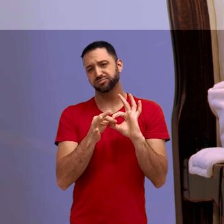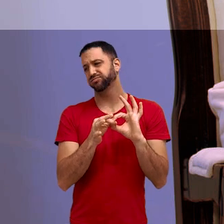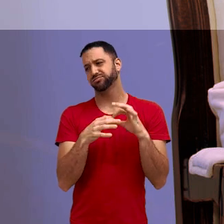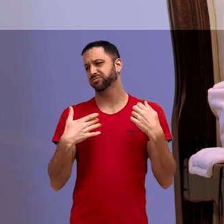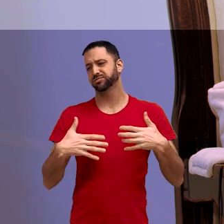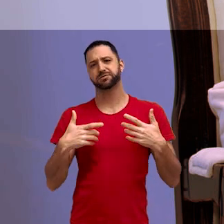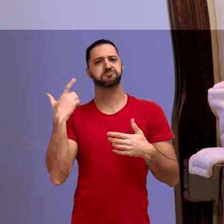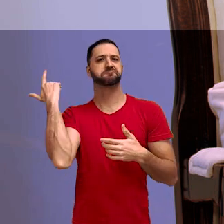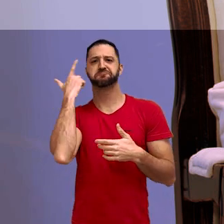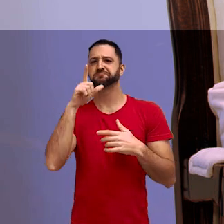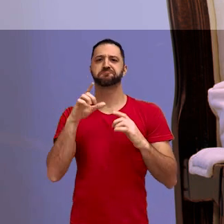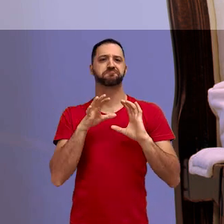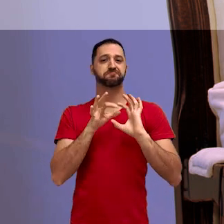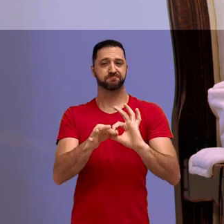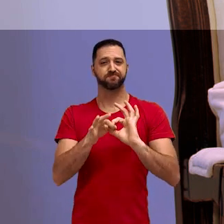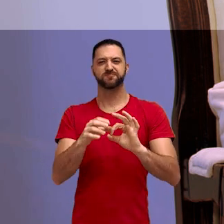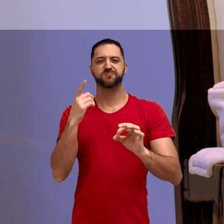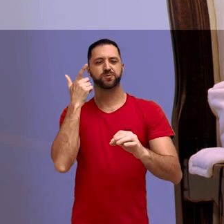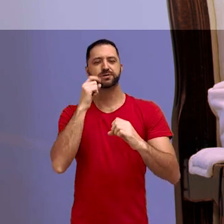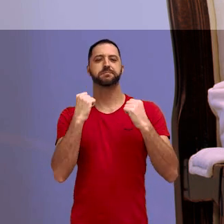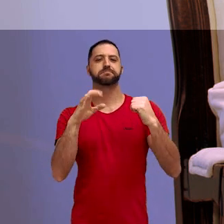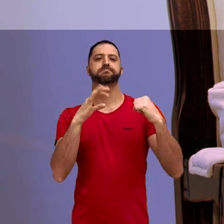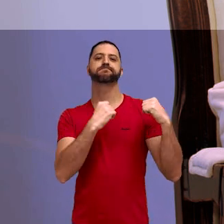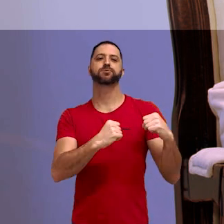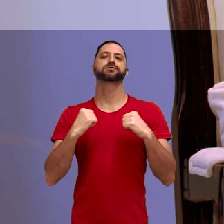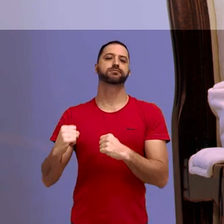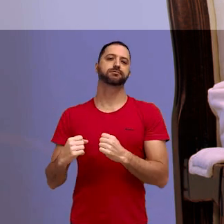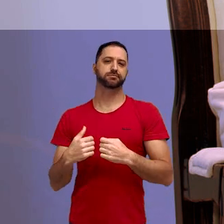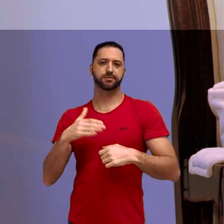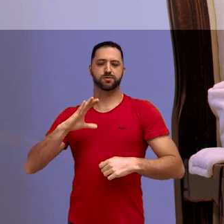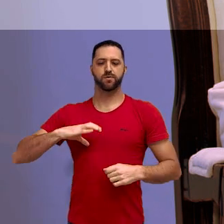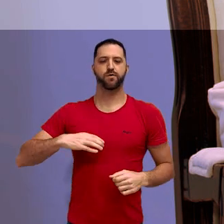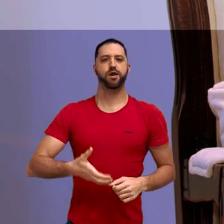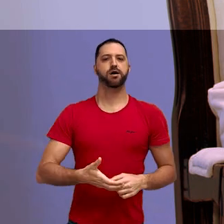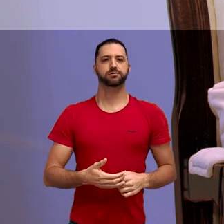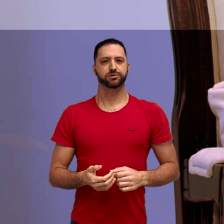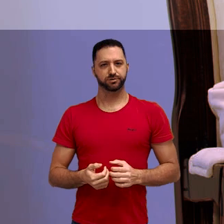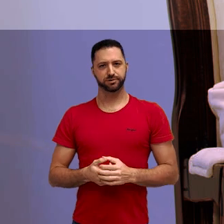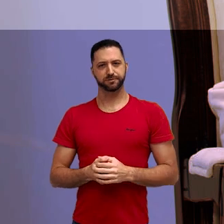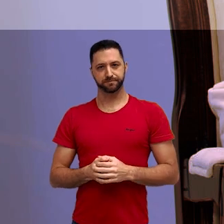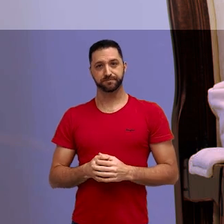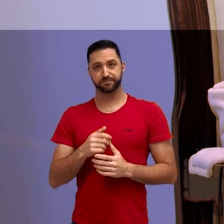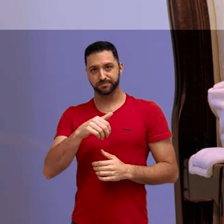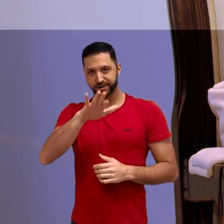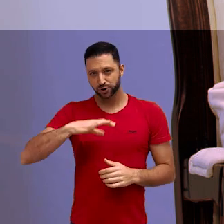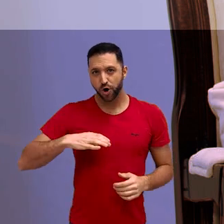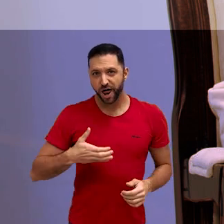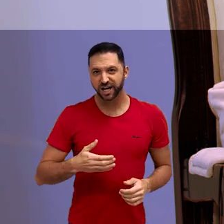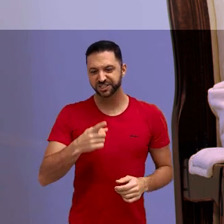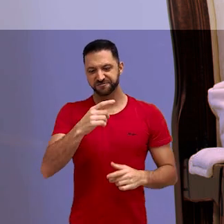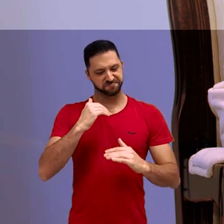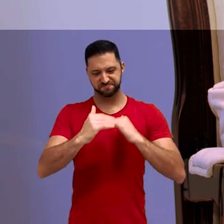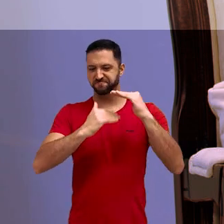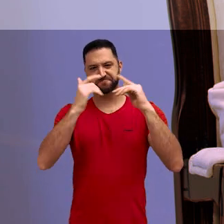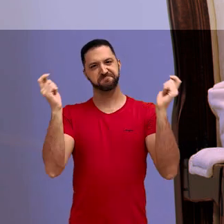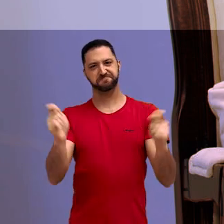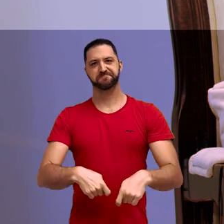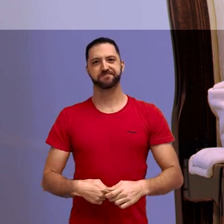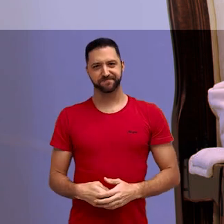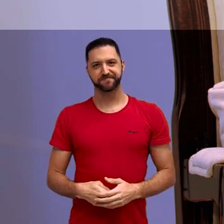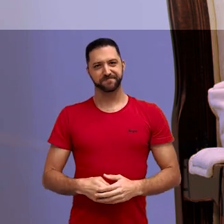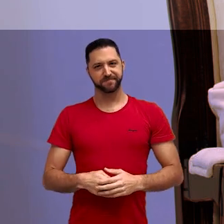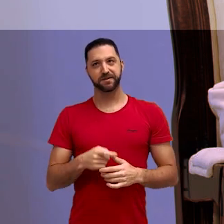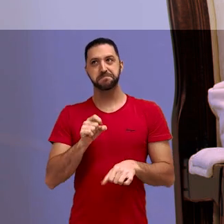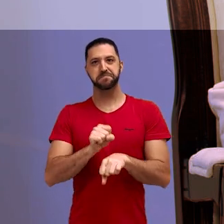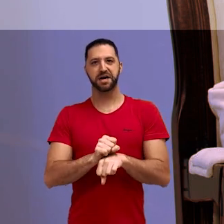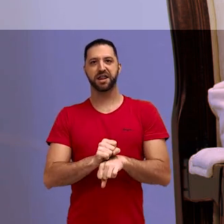faça parte e se una. Quando você se une, você tem mais coragem. E quando você tem mais coragem, ninguém te para, ninguém